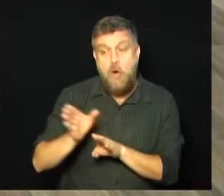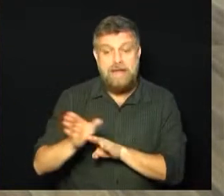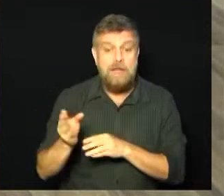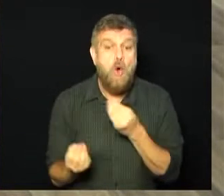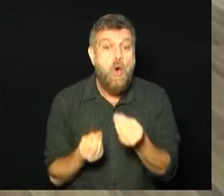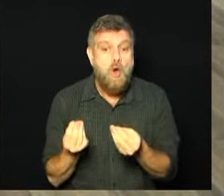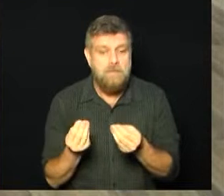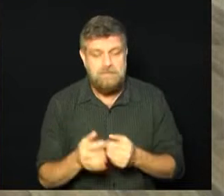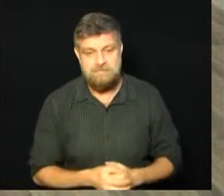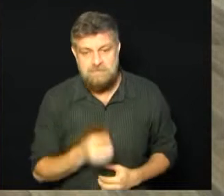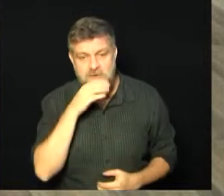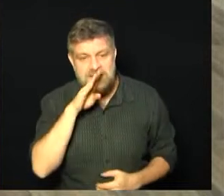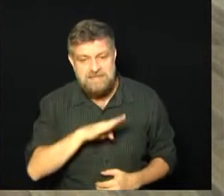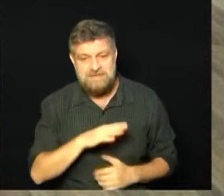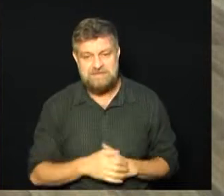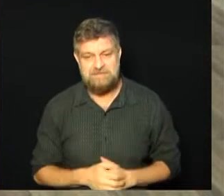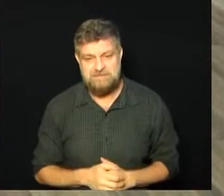tarde.